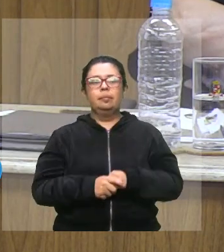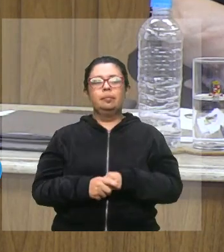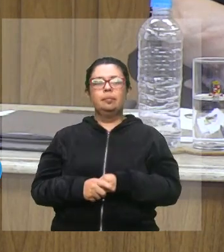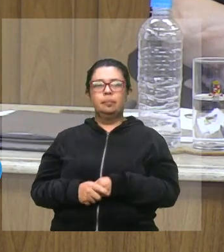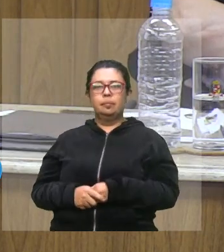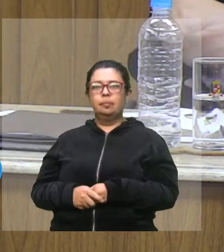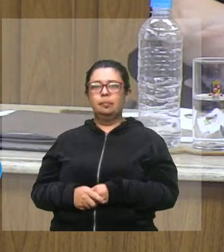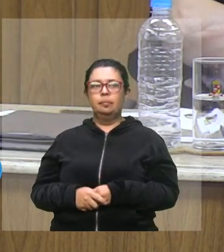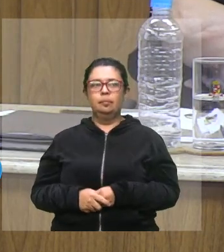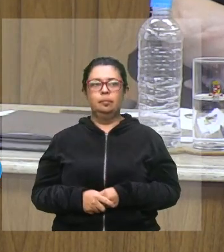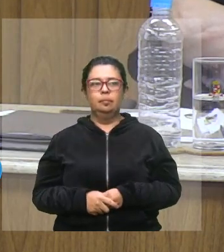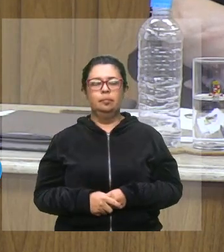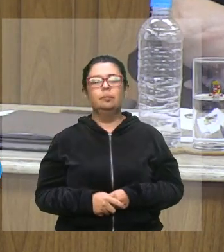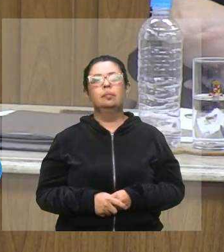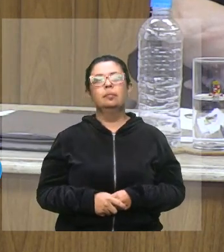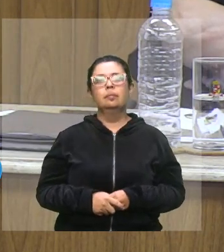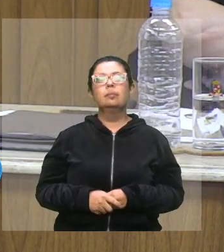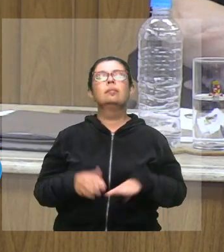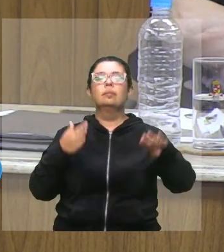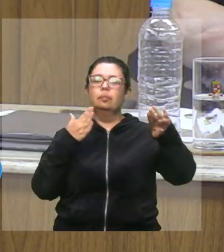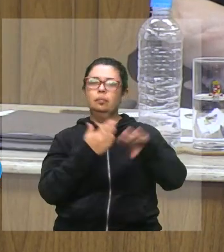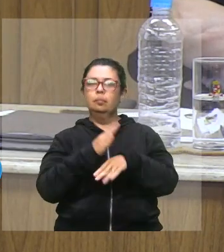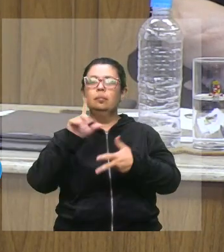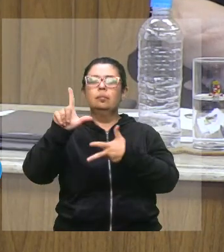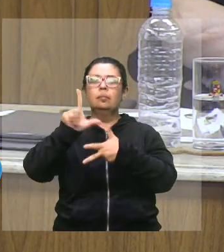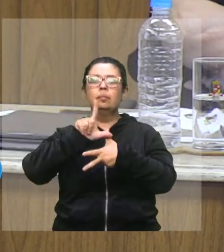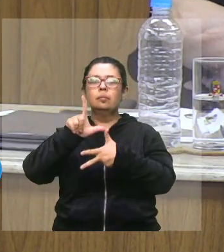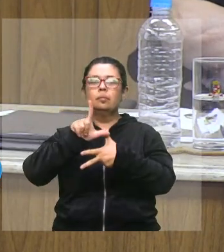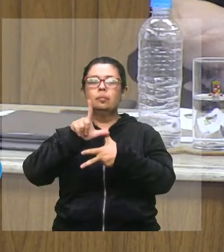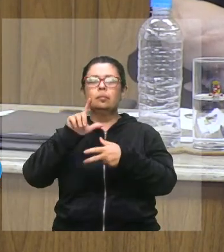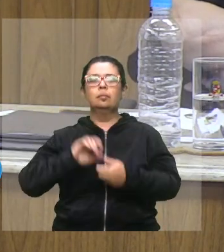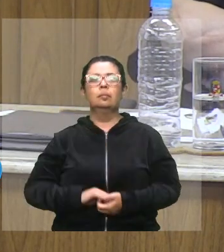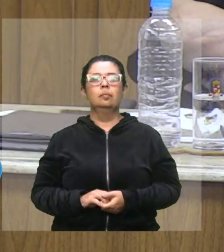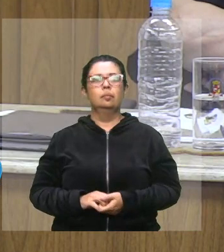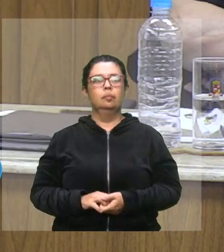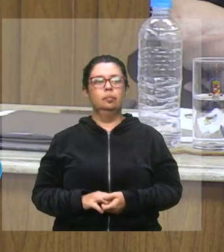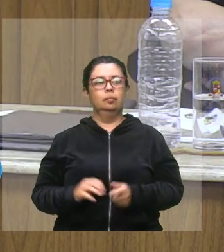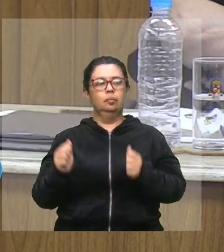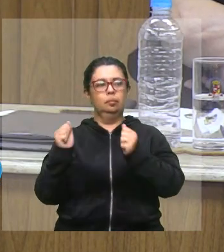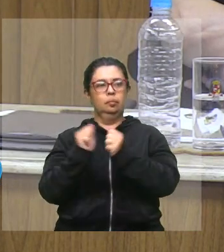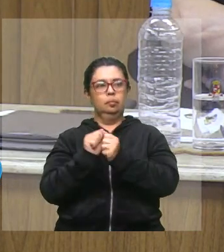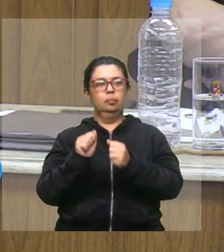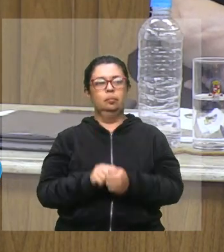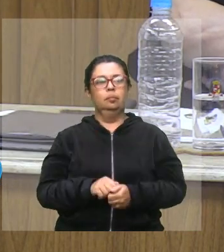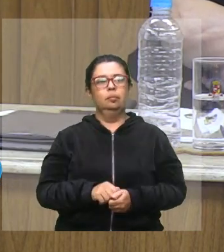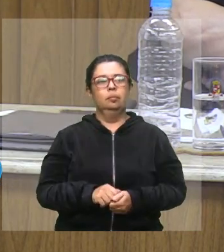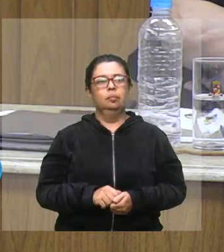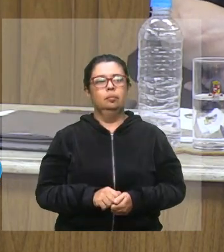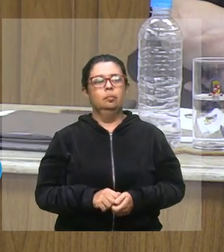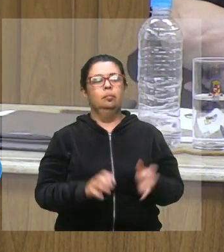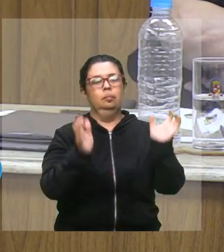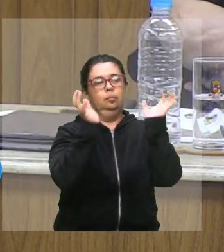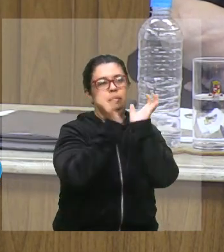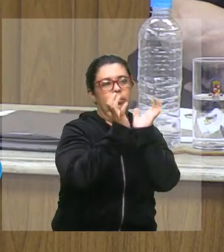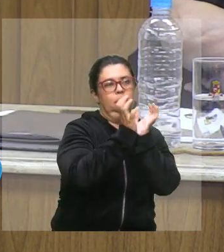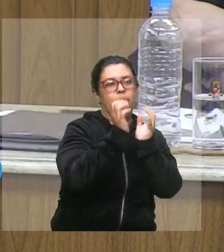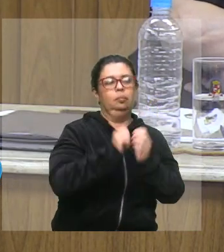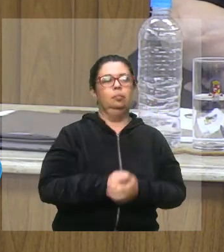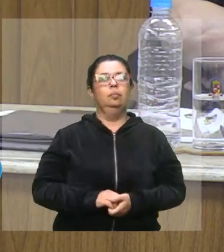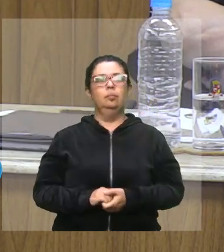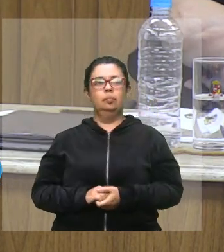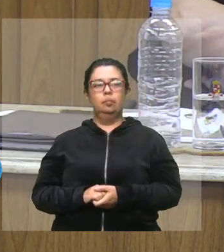participação do Poder Legislativo em todos esses contextos, juntamente com as demais associações, as demais